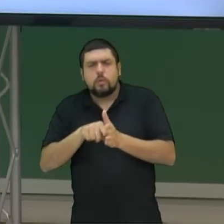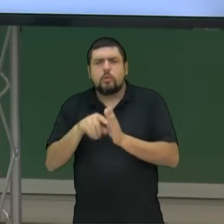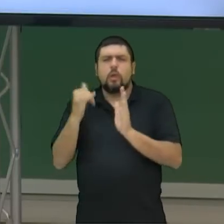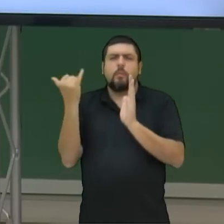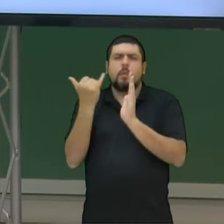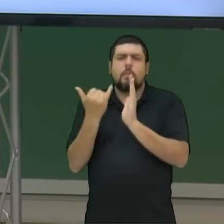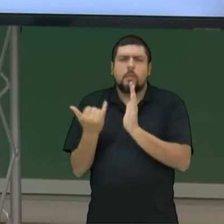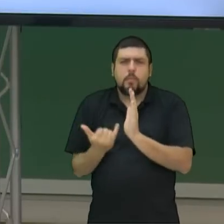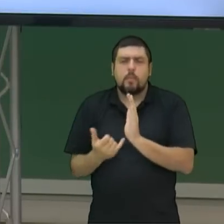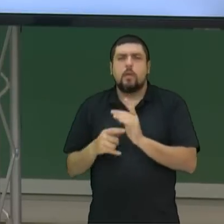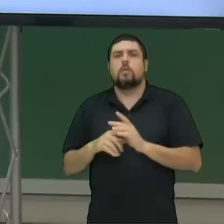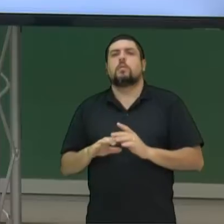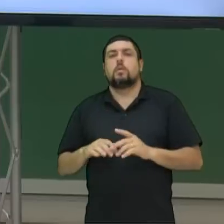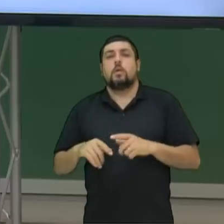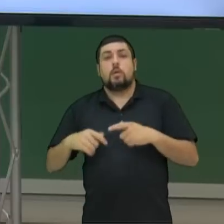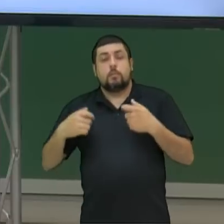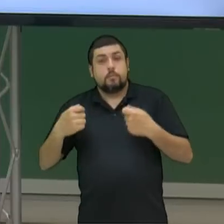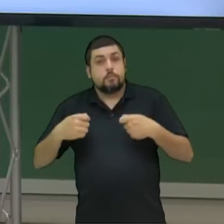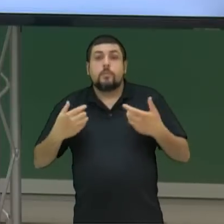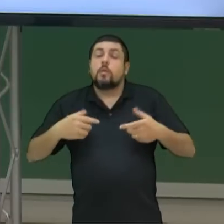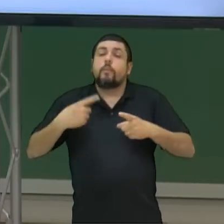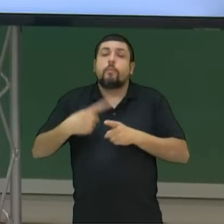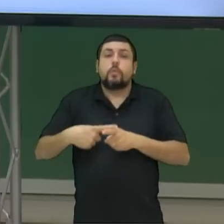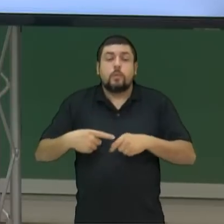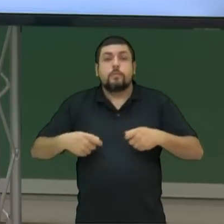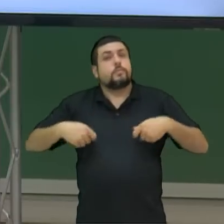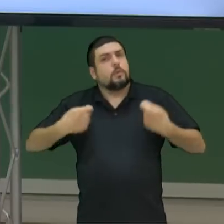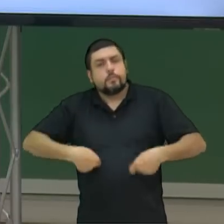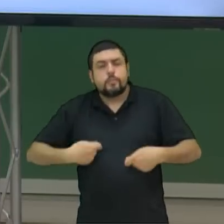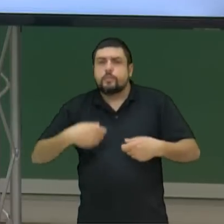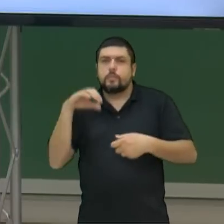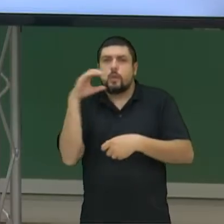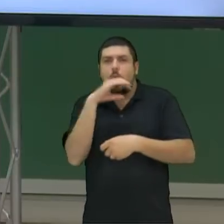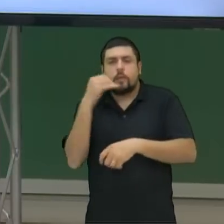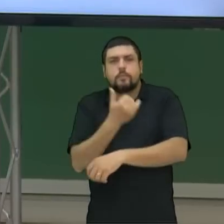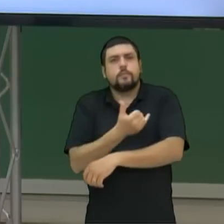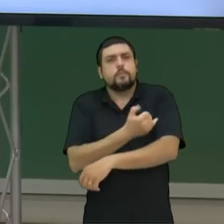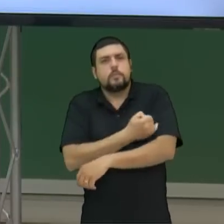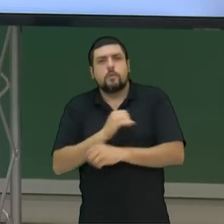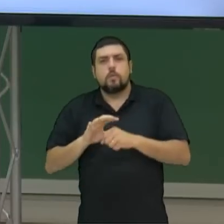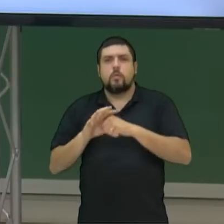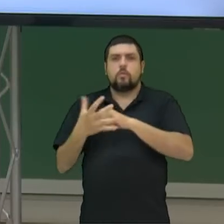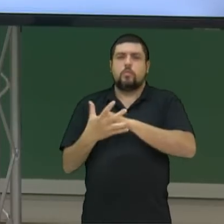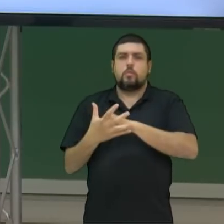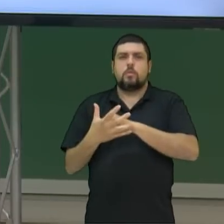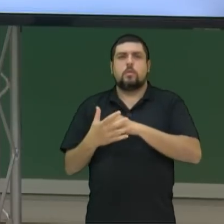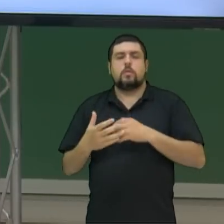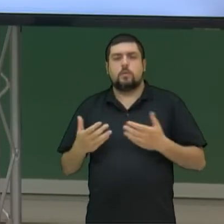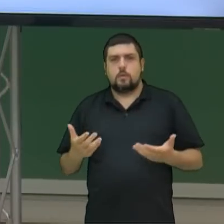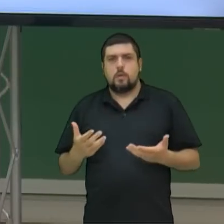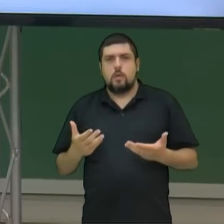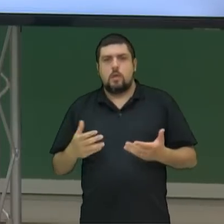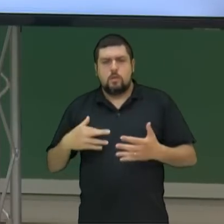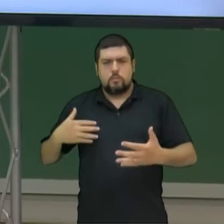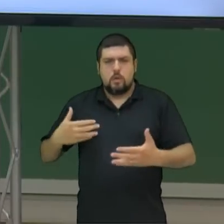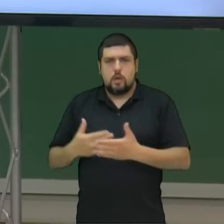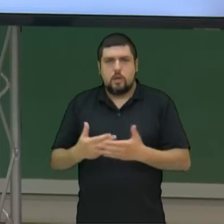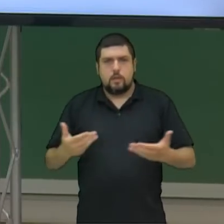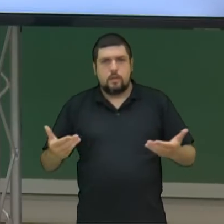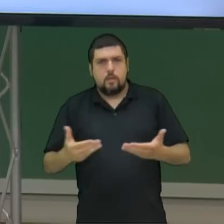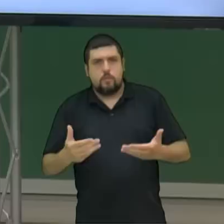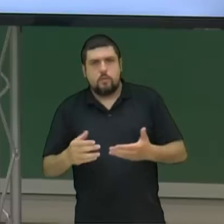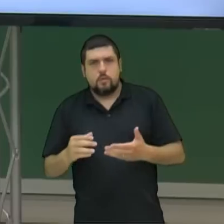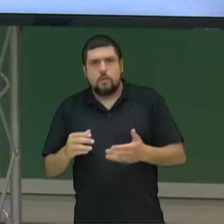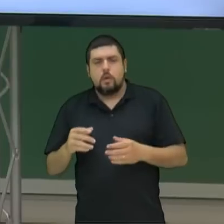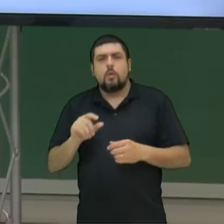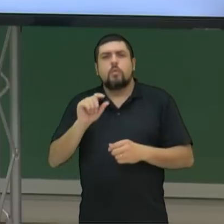estão acelerando porque a gente precisa, obviamente, de uma vacina urgentemente. Vejam, a vacina que a gente usa até hoje, que foi desenvolvida em menos tempo,